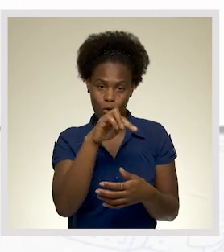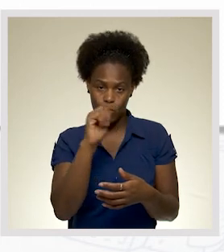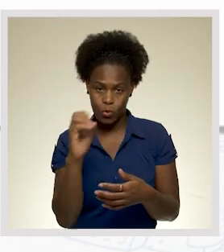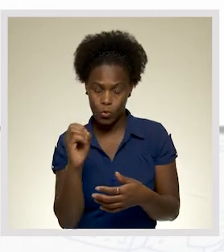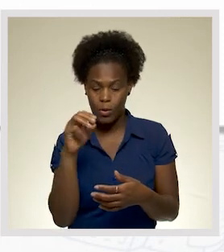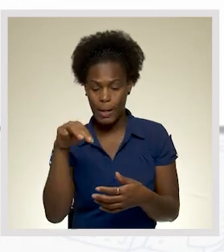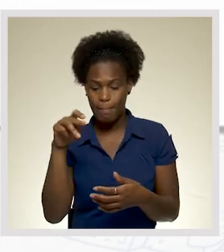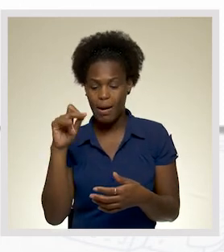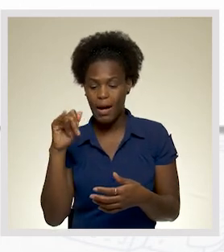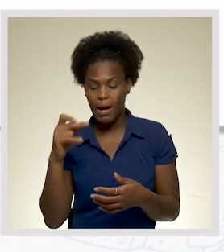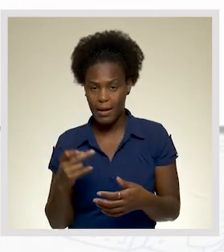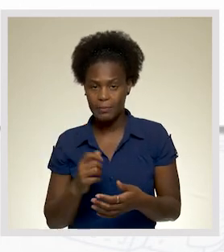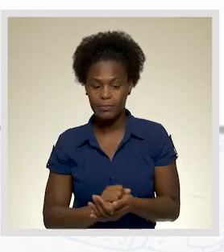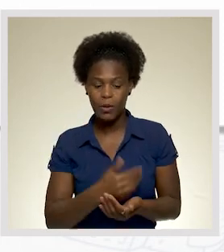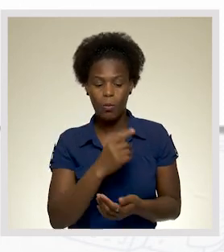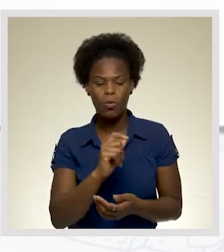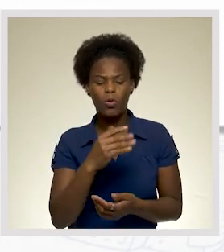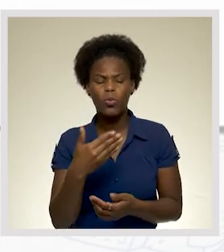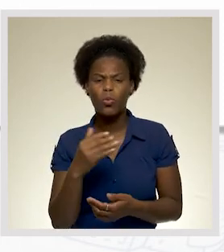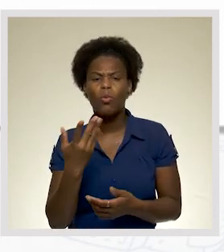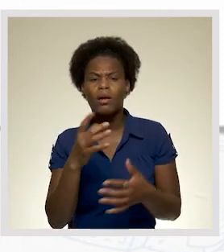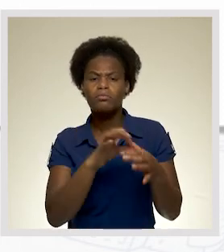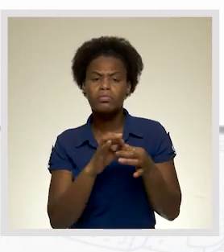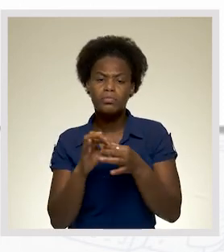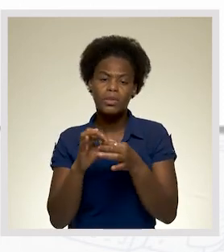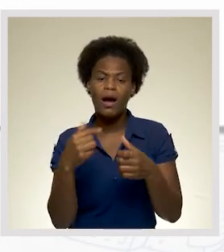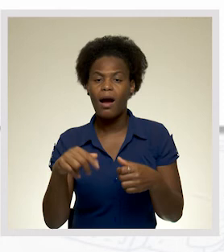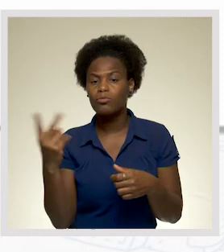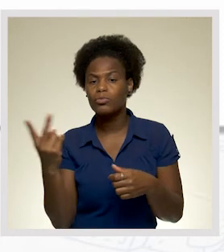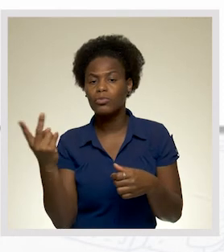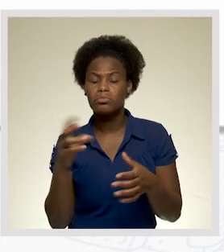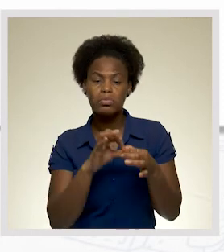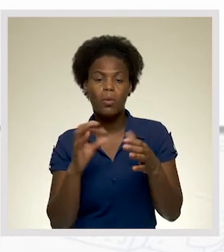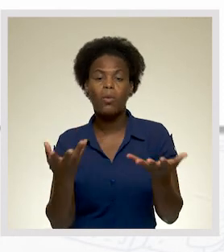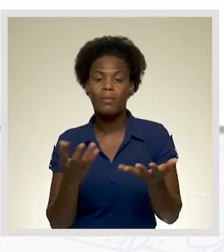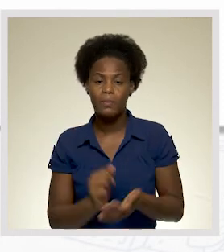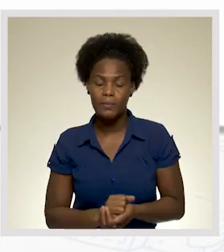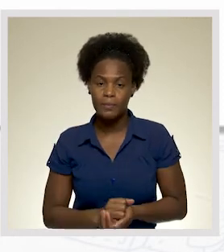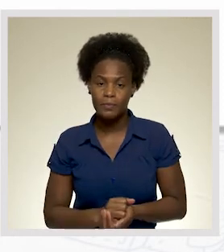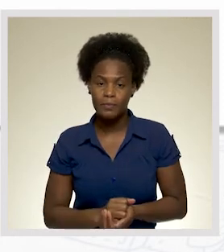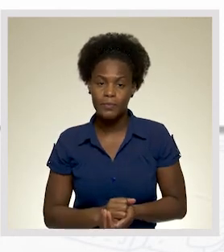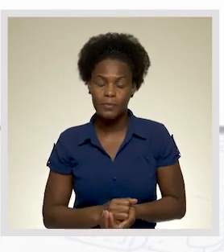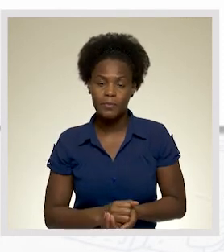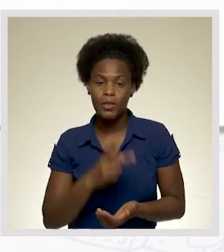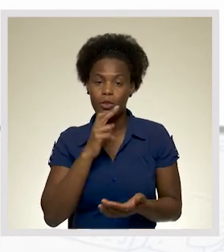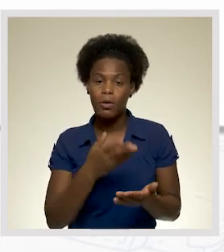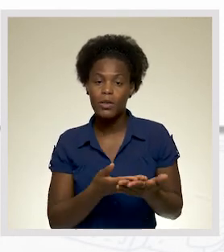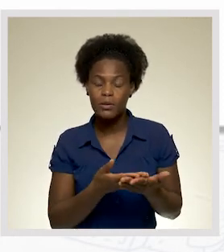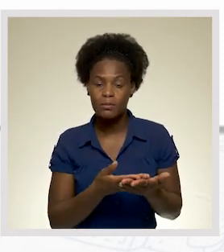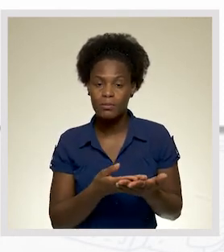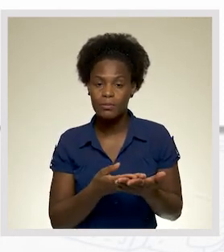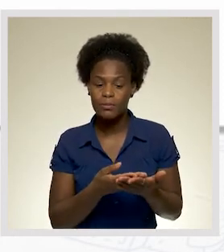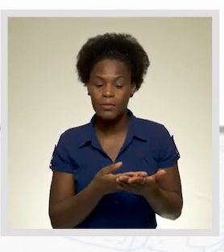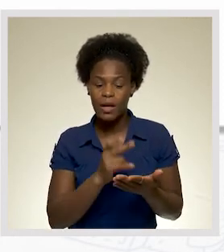1.1. Que relação existe entre ambos? A resposta: Afonso da